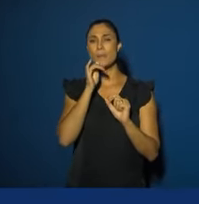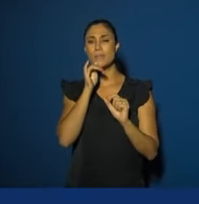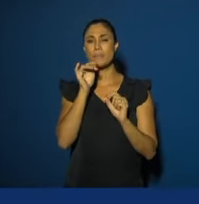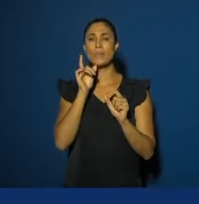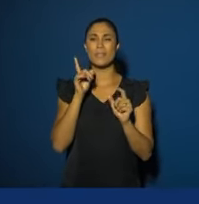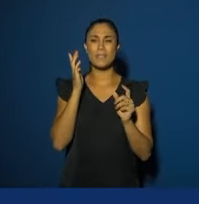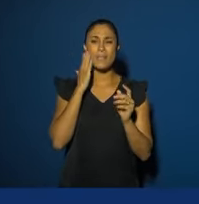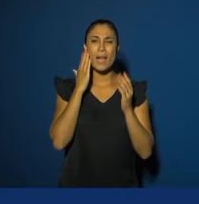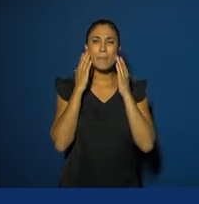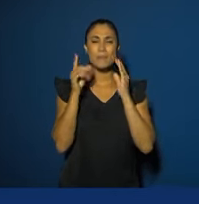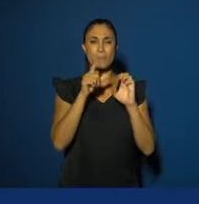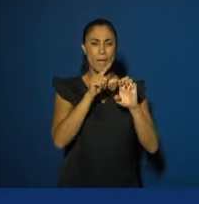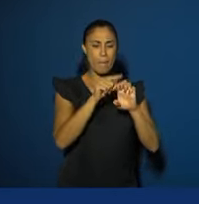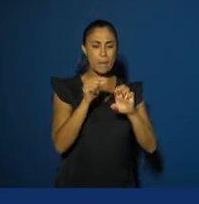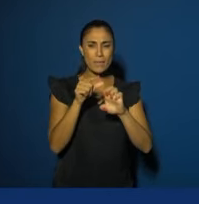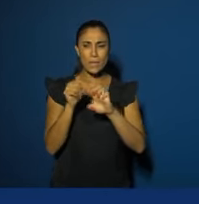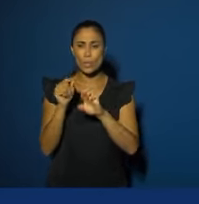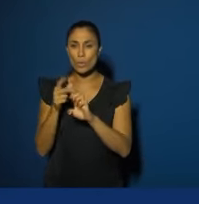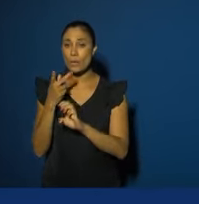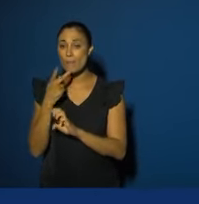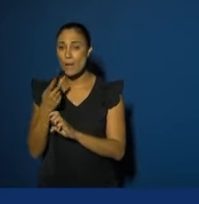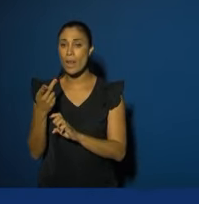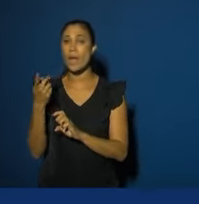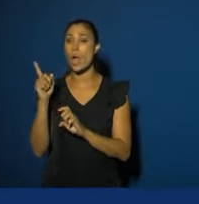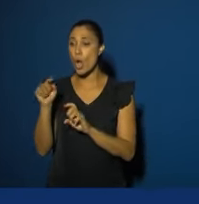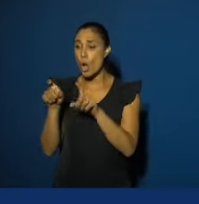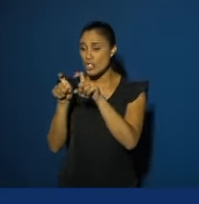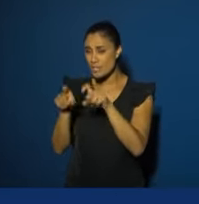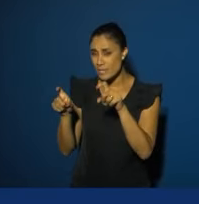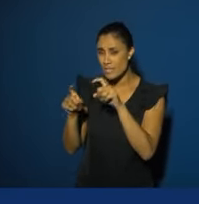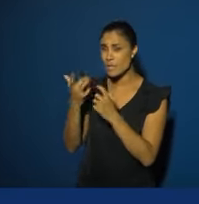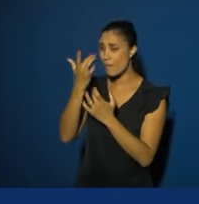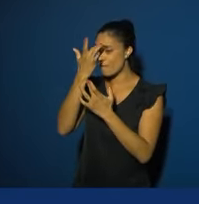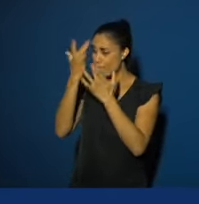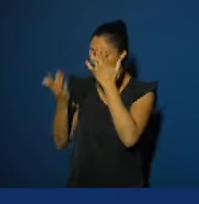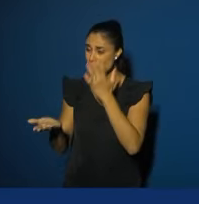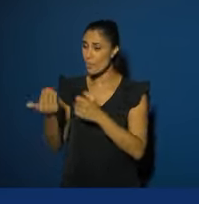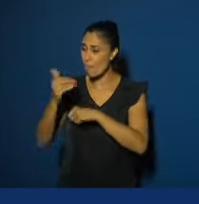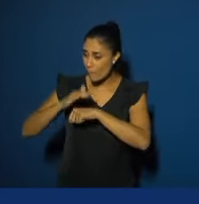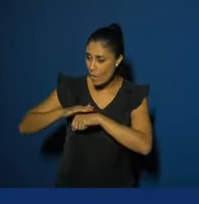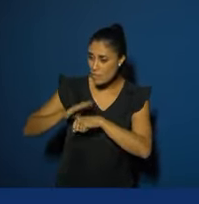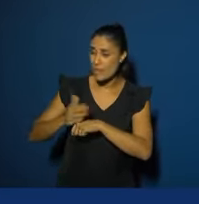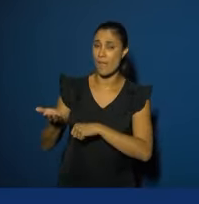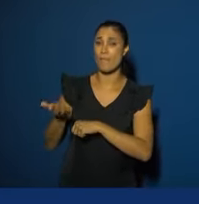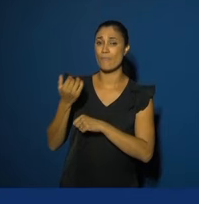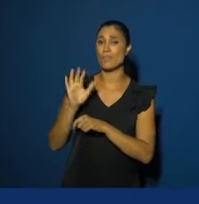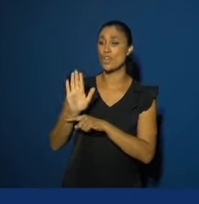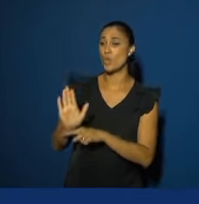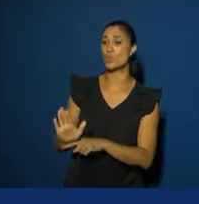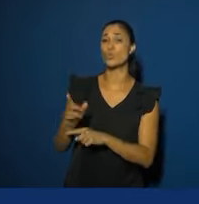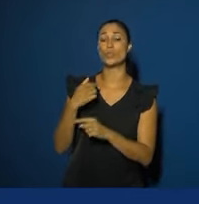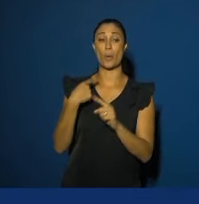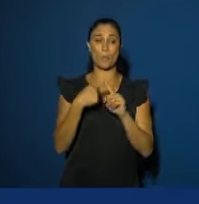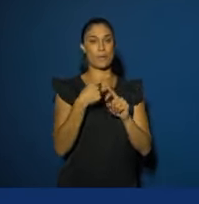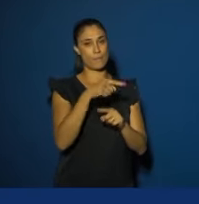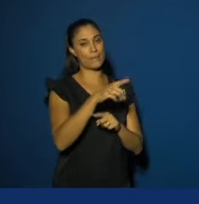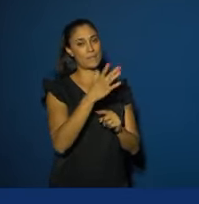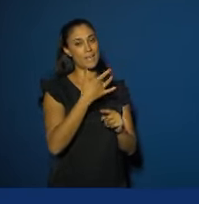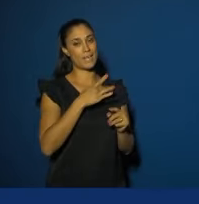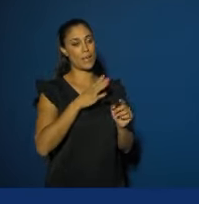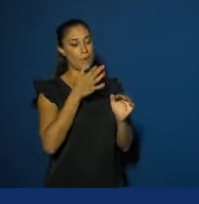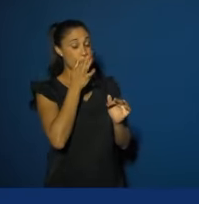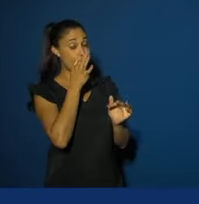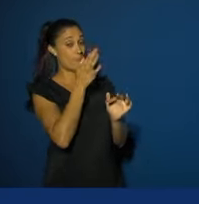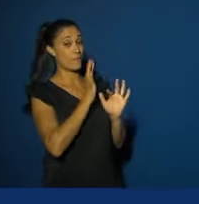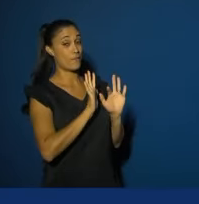pequenos empreendedores e tentar falar olha a digitalização é fácil Vamos fazer você lida com público mais fino eu